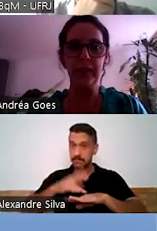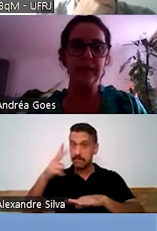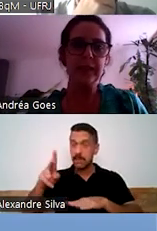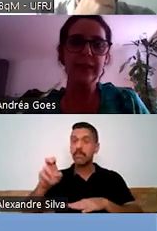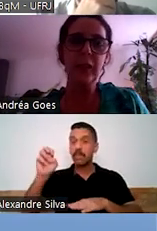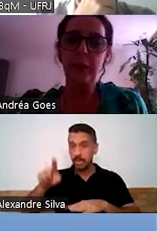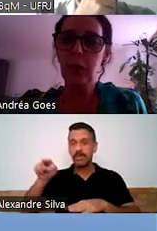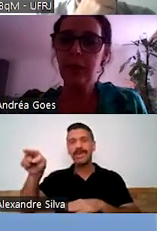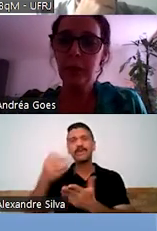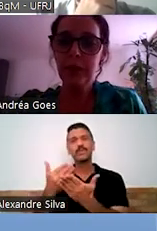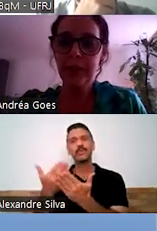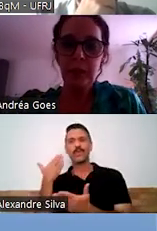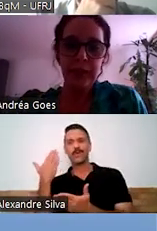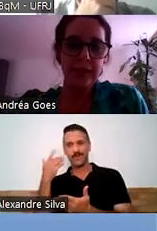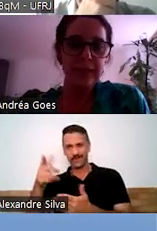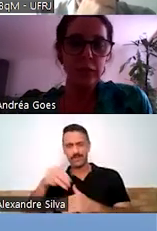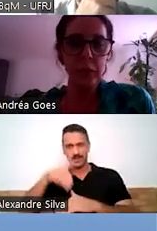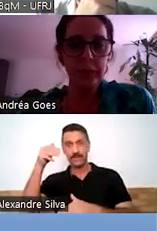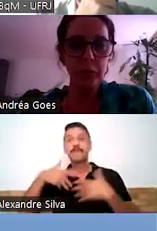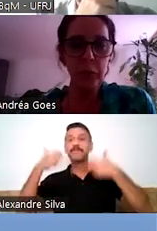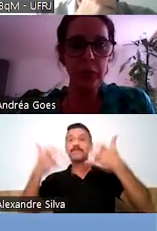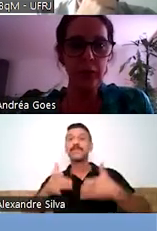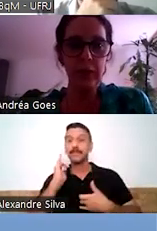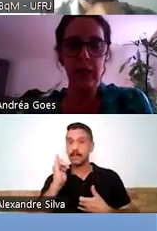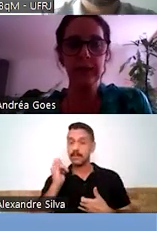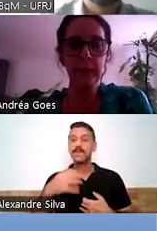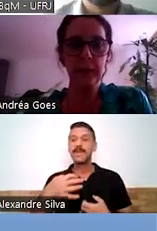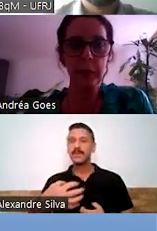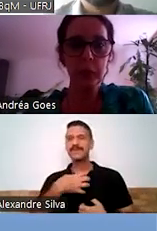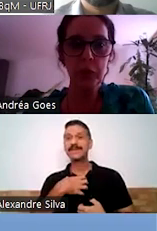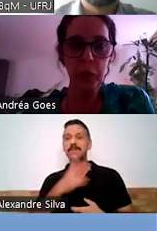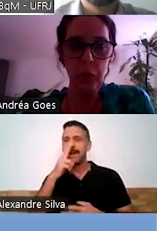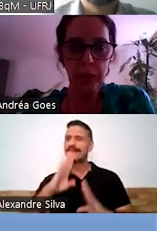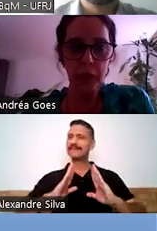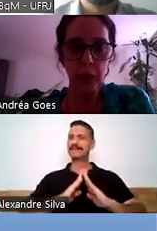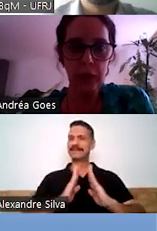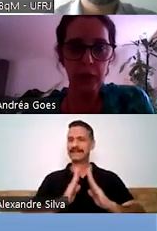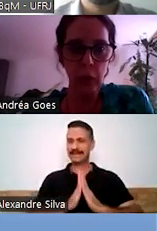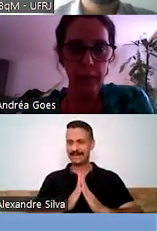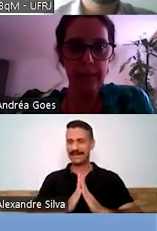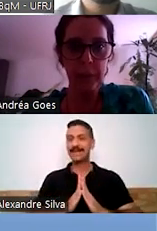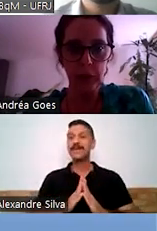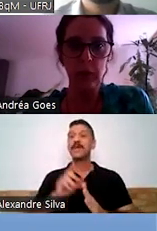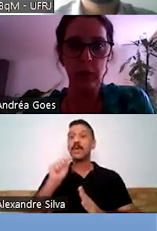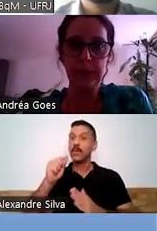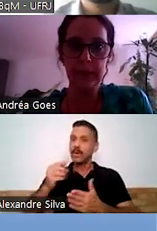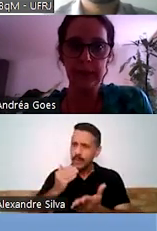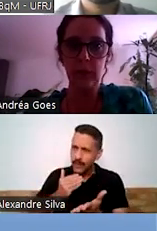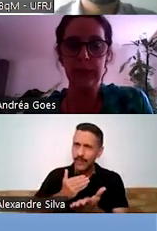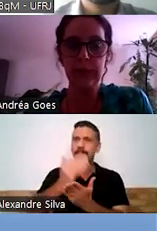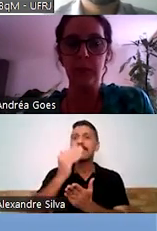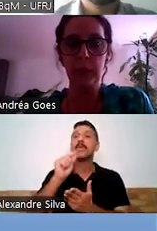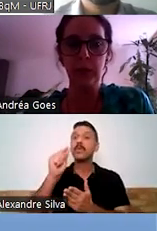profissional. Então, eu estava contando para o Danilo que eu me sinto um pouquinho em casa, porque depois a minha história, eu acho que já começa